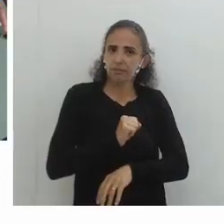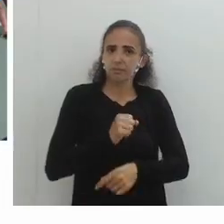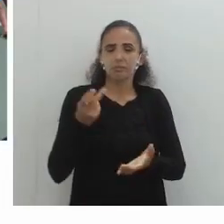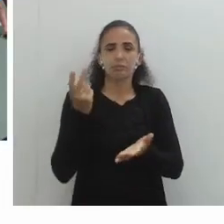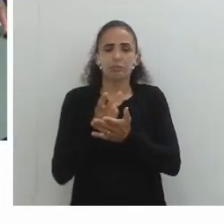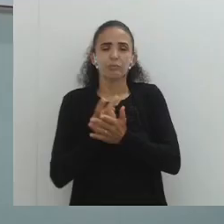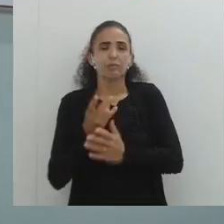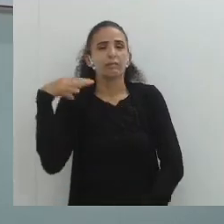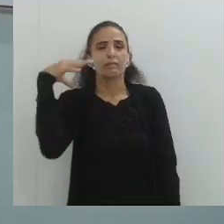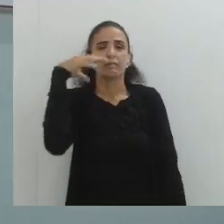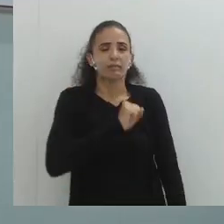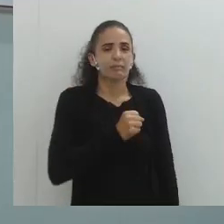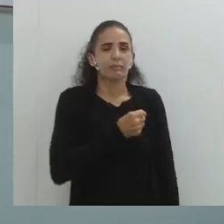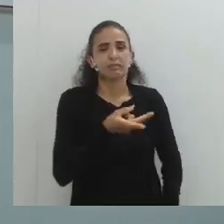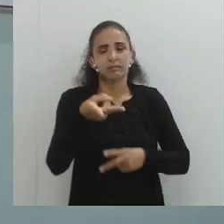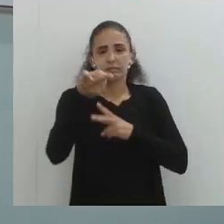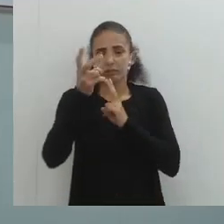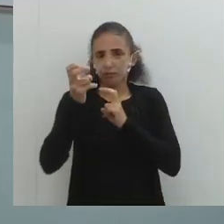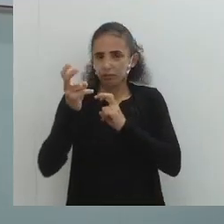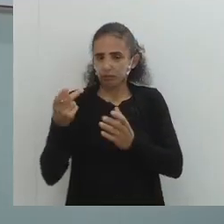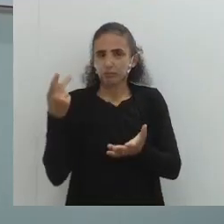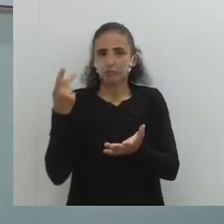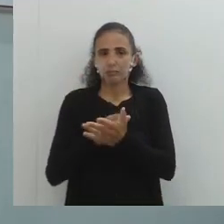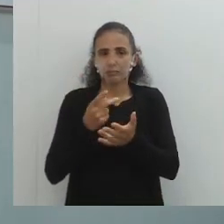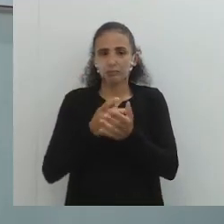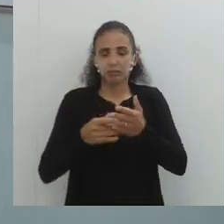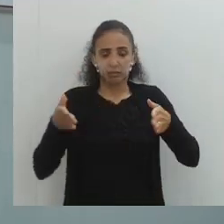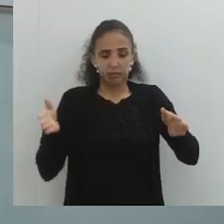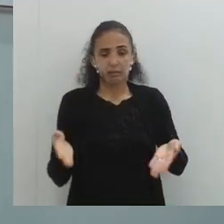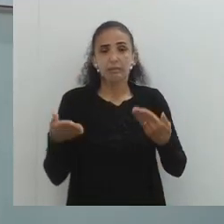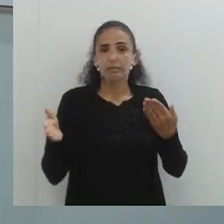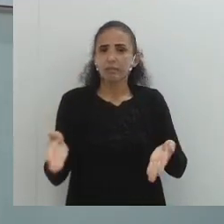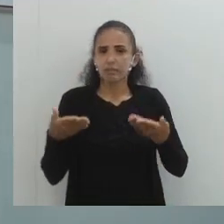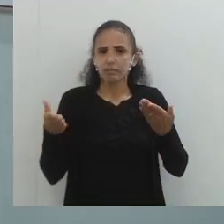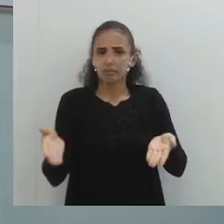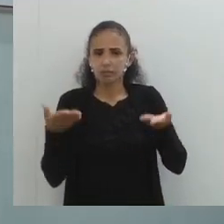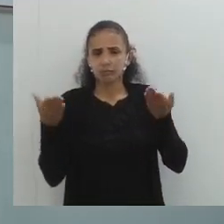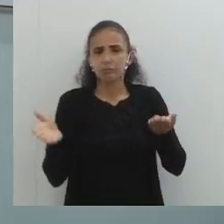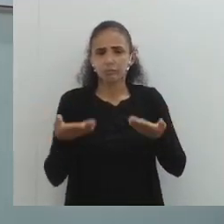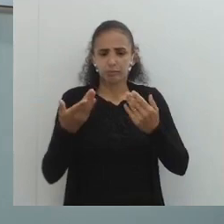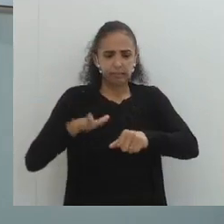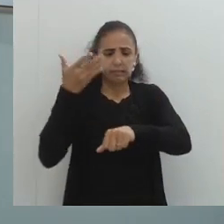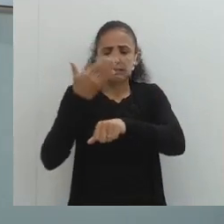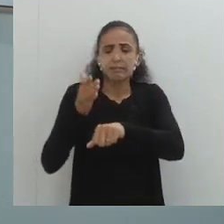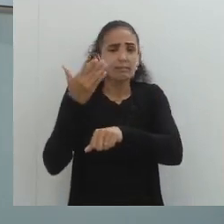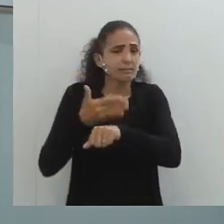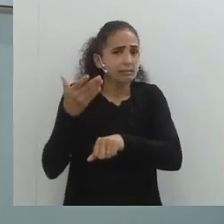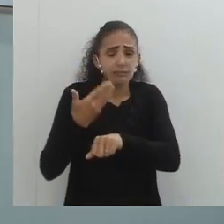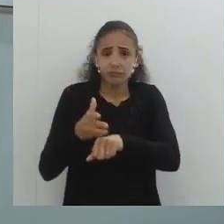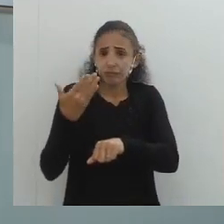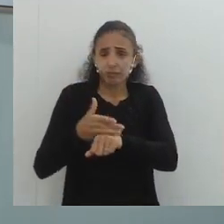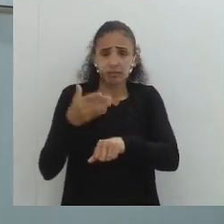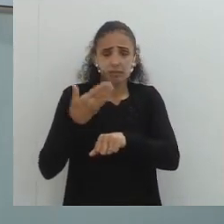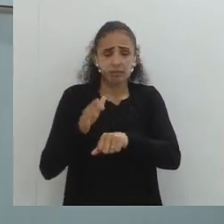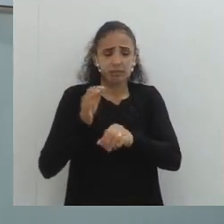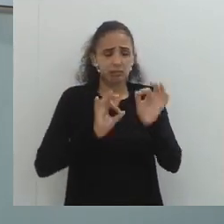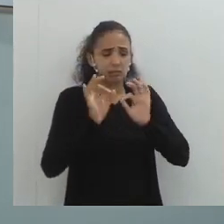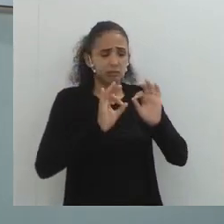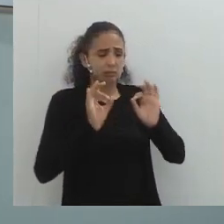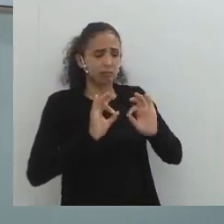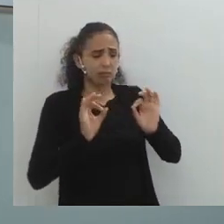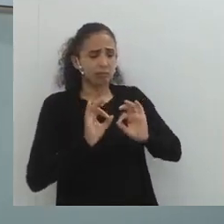da velocidade. A gente vê muito isso dos estímulos, como é desenvolvido, treinamento para goleiro,